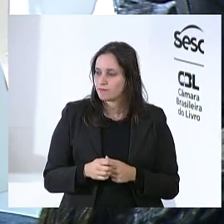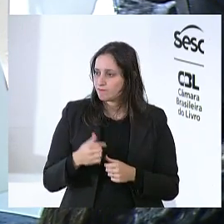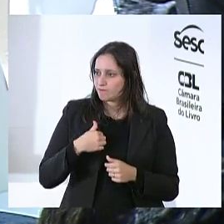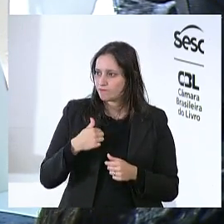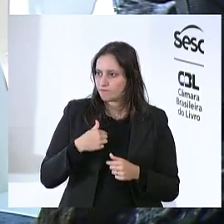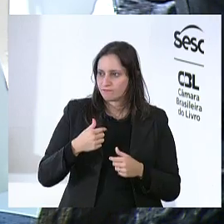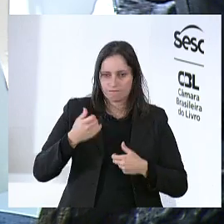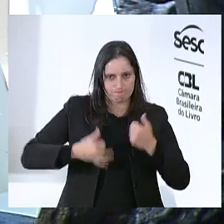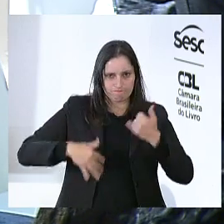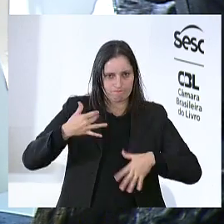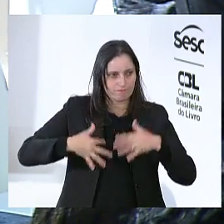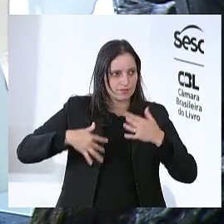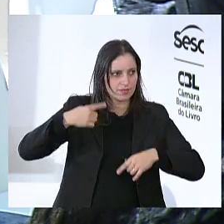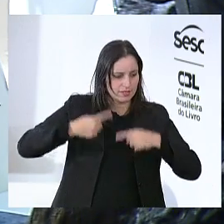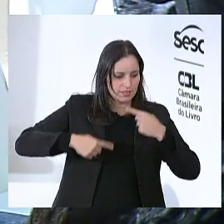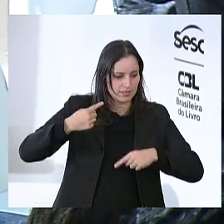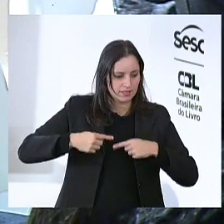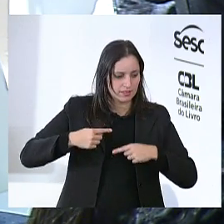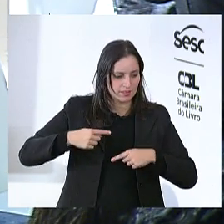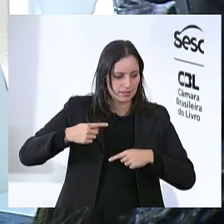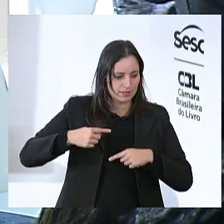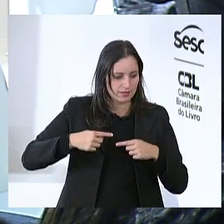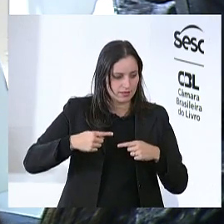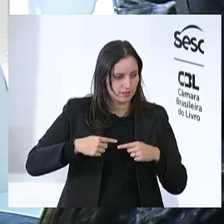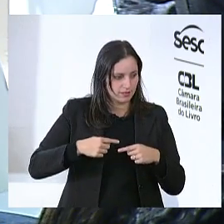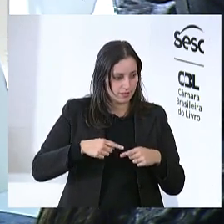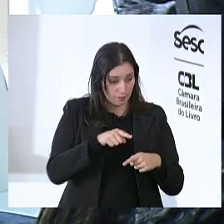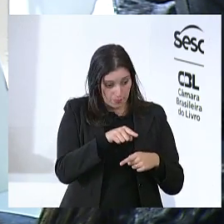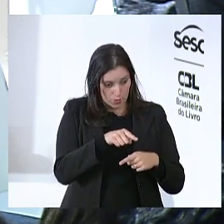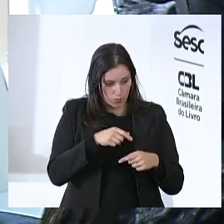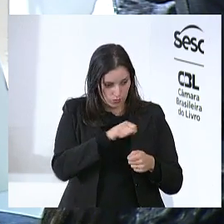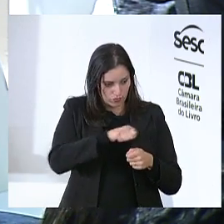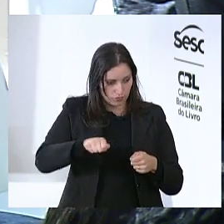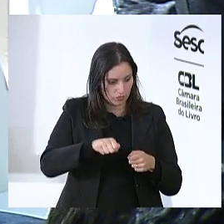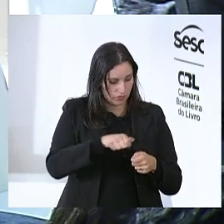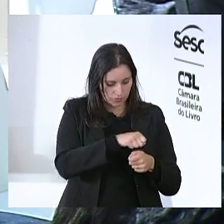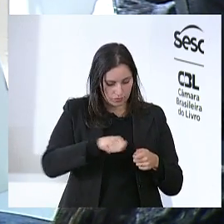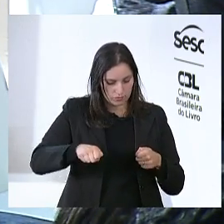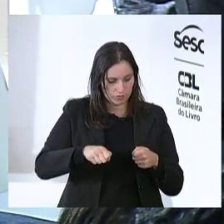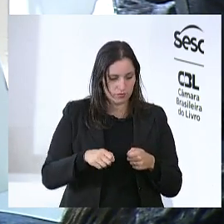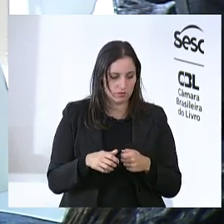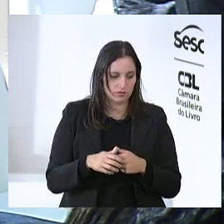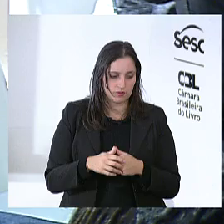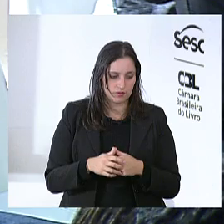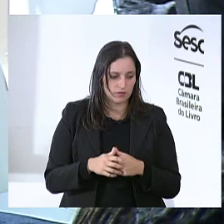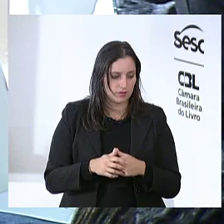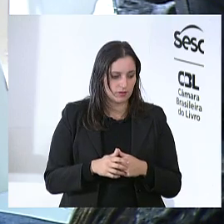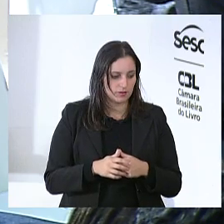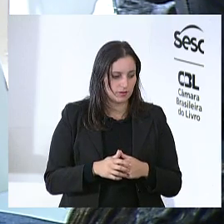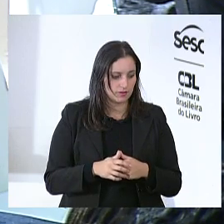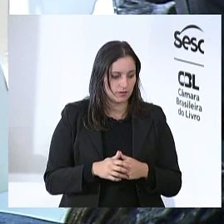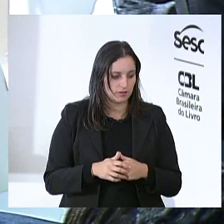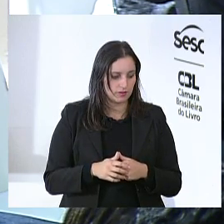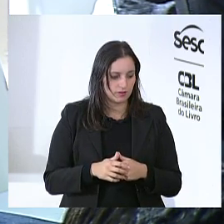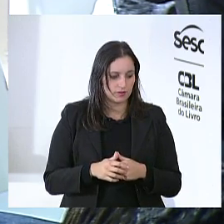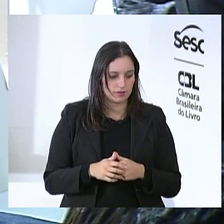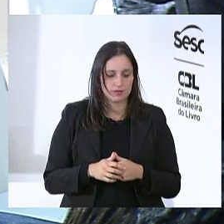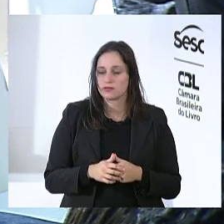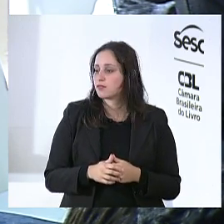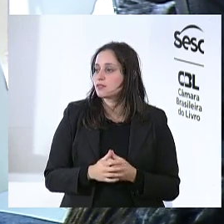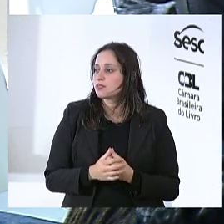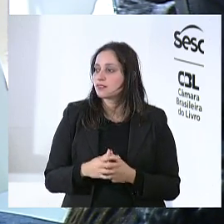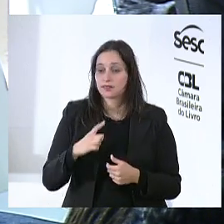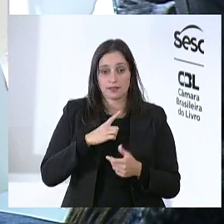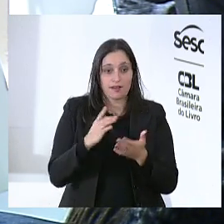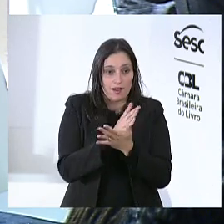né, nós estamos em vias de uma nova eleição. Temos muitos jovens aqui que talvez vão estar votando pela primeira vez.